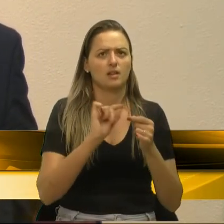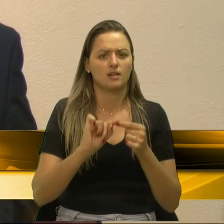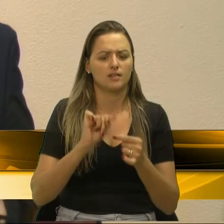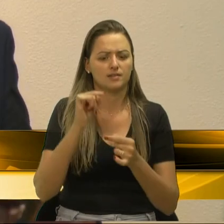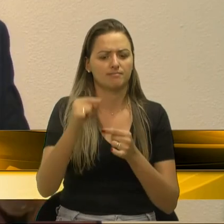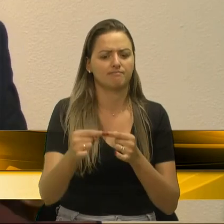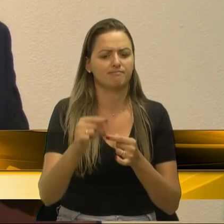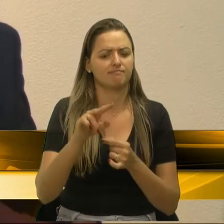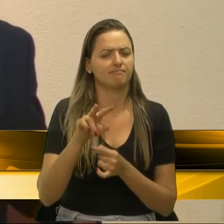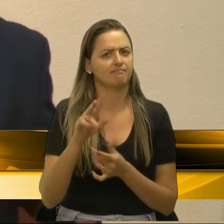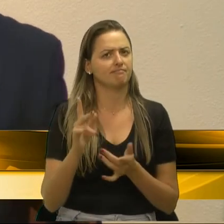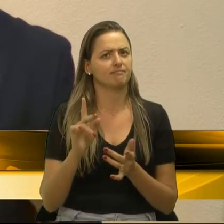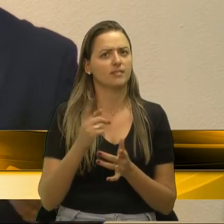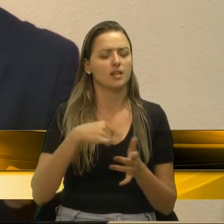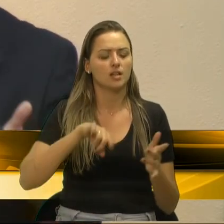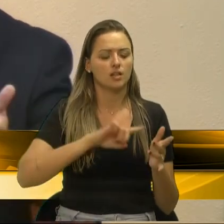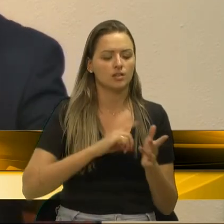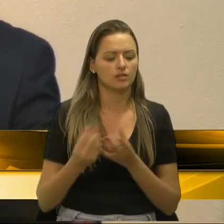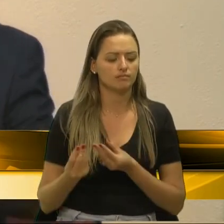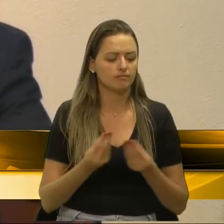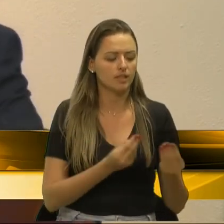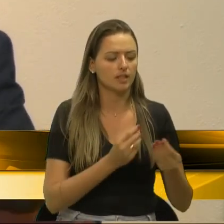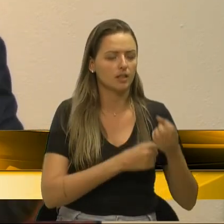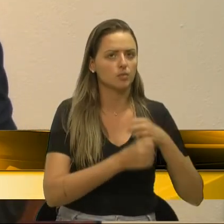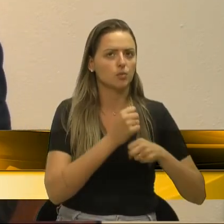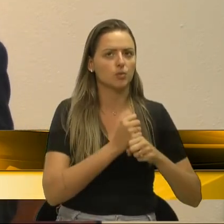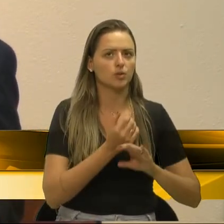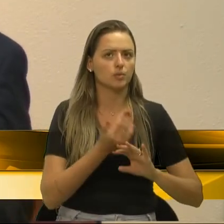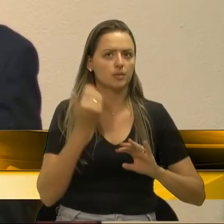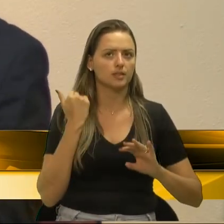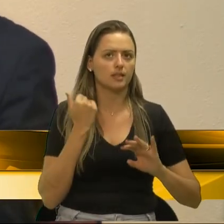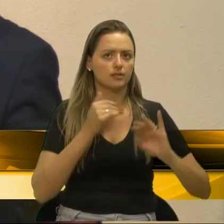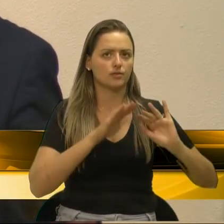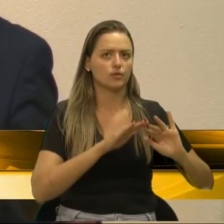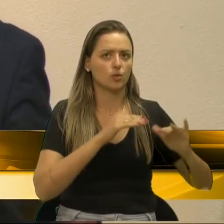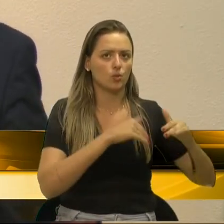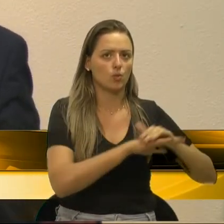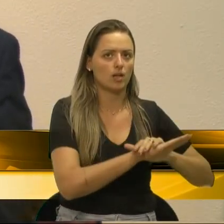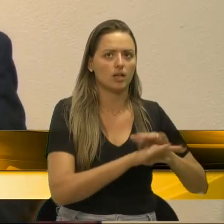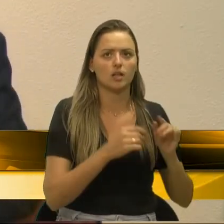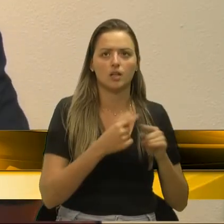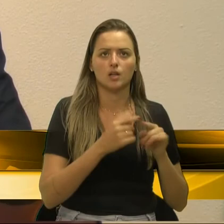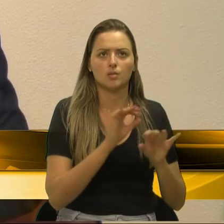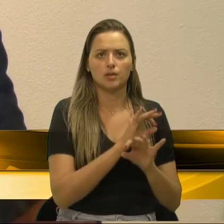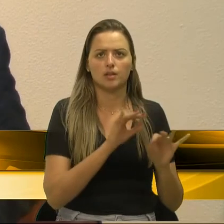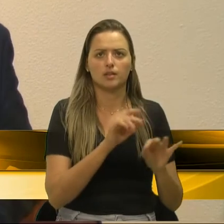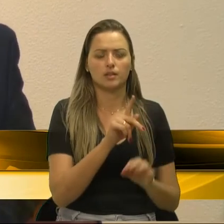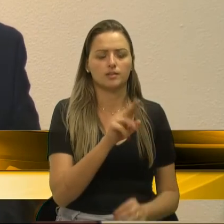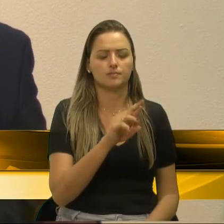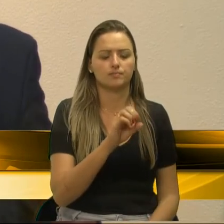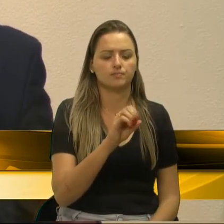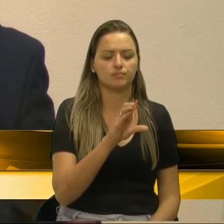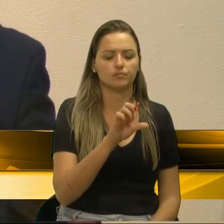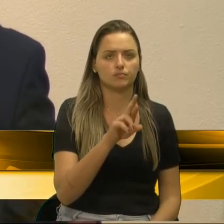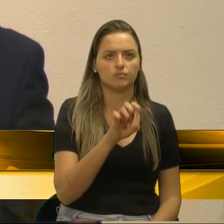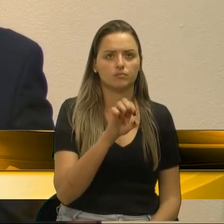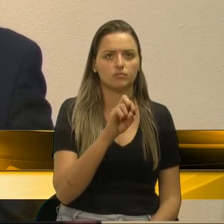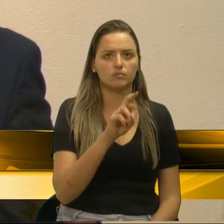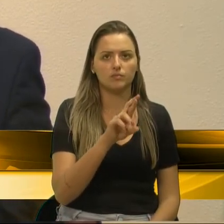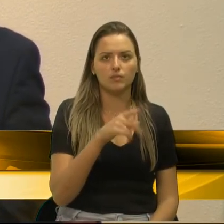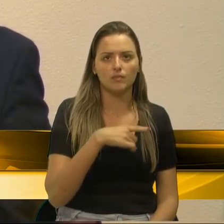origem. Nós enviamos o ano passado para o município, ficou lá. Por que que nenhum procurador deu esse parecer no ano